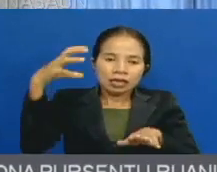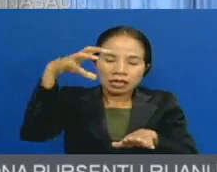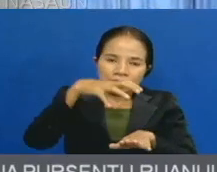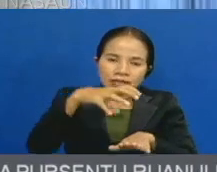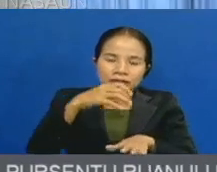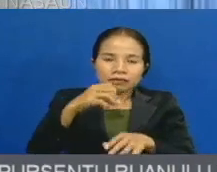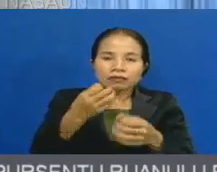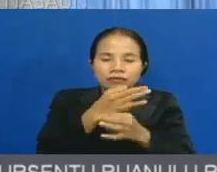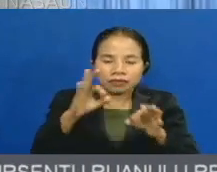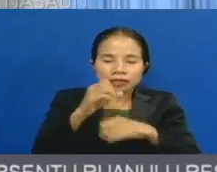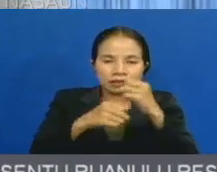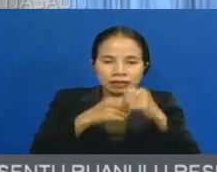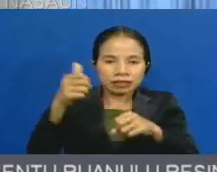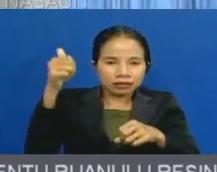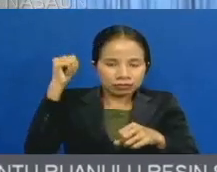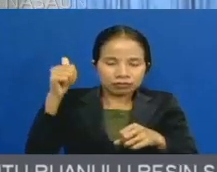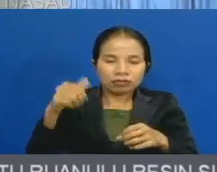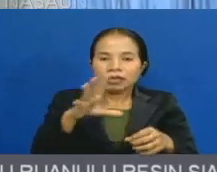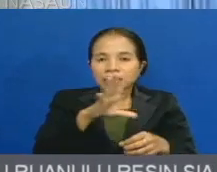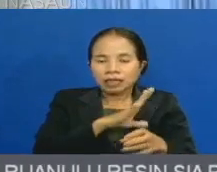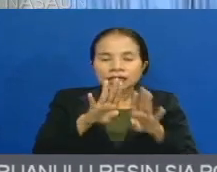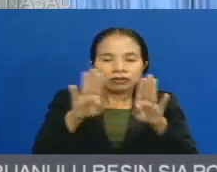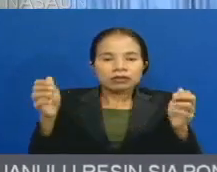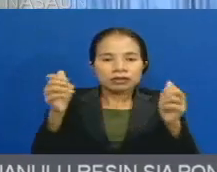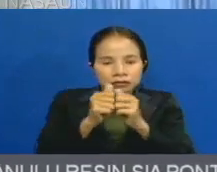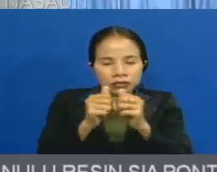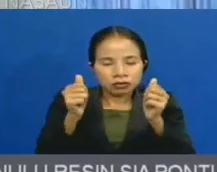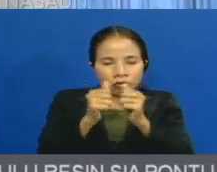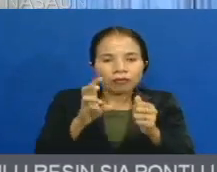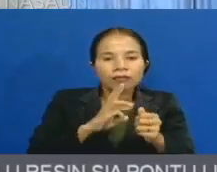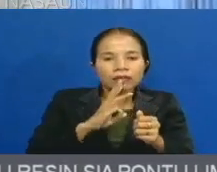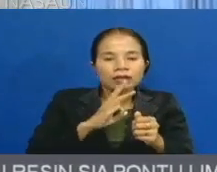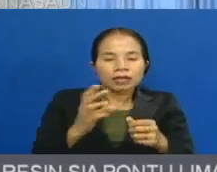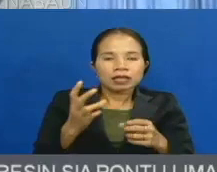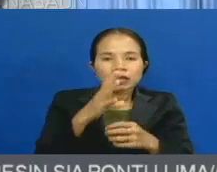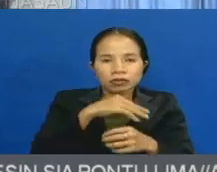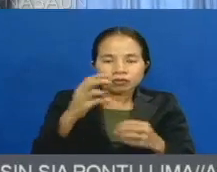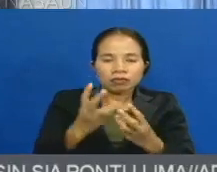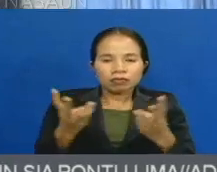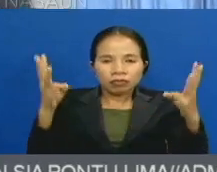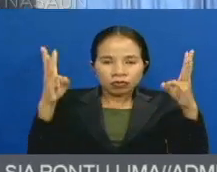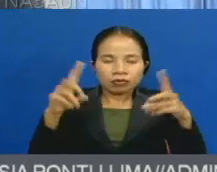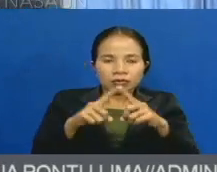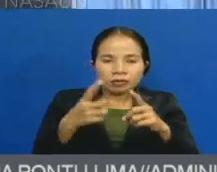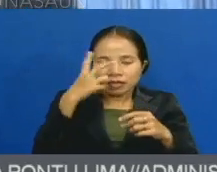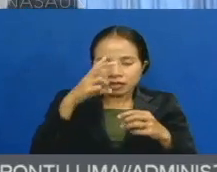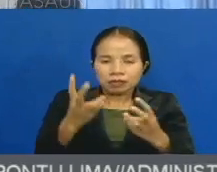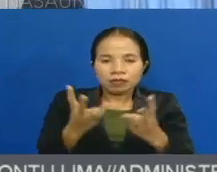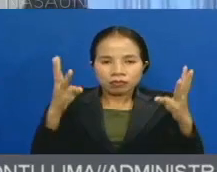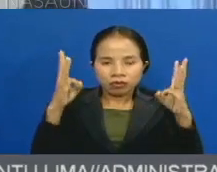Tinankoto. Como rein atu inauguração hamoto kobe, ho muro, mai bei tareba muro, foi